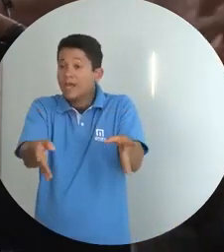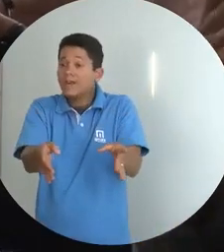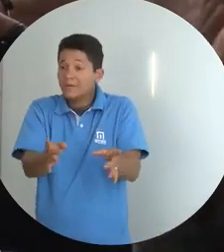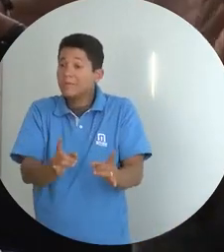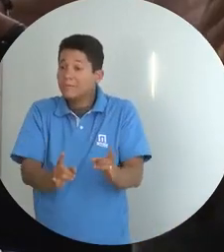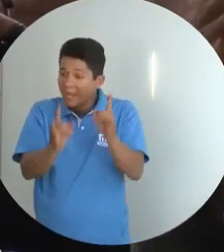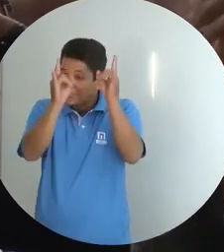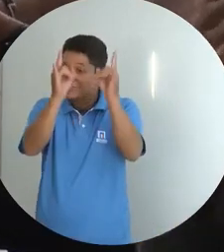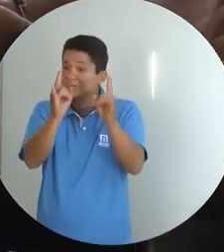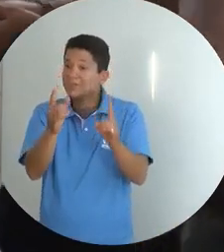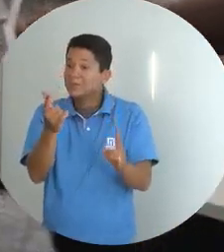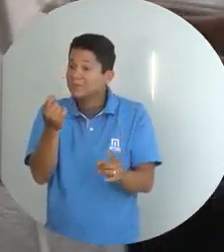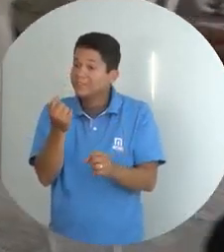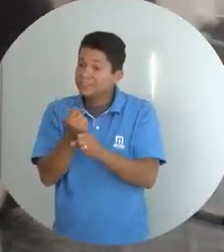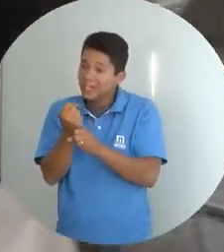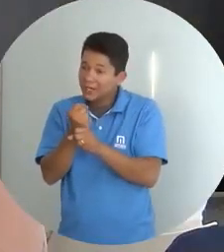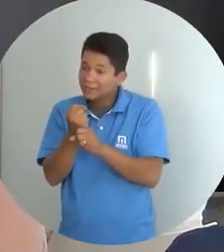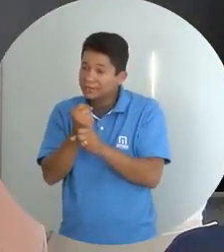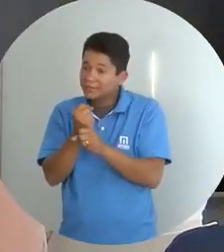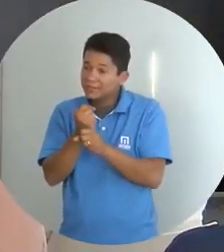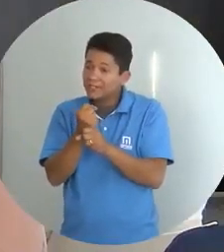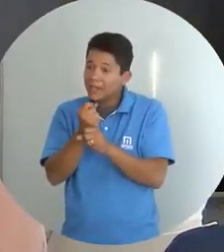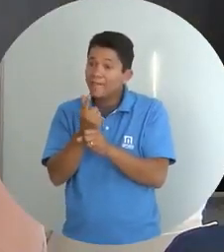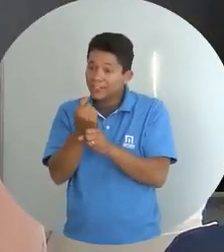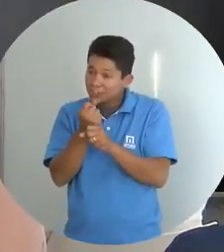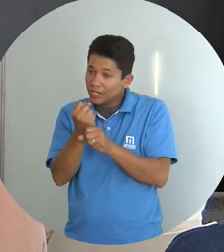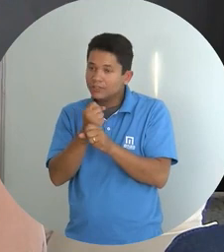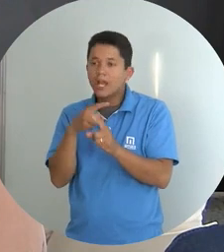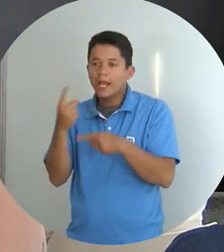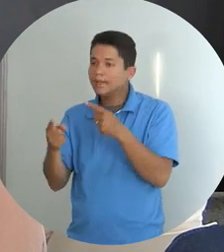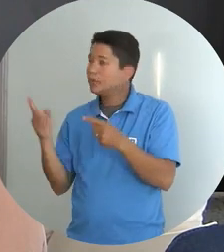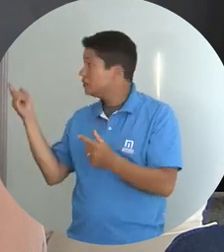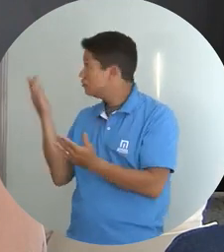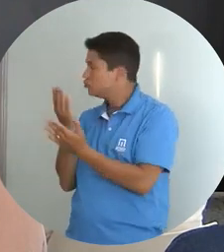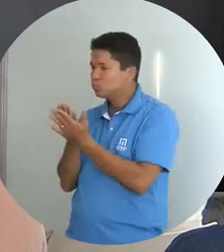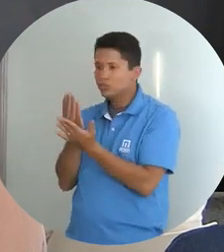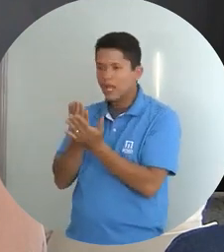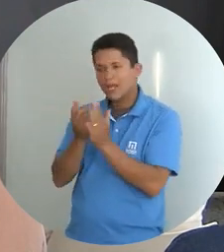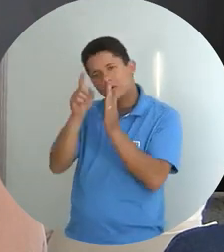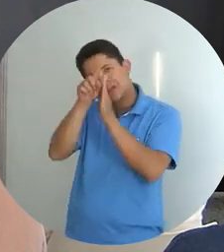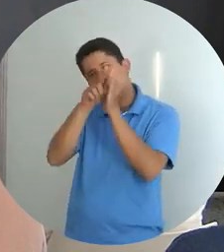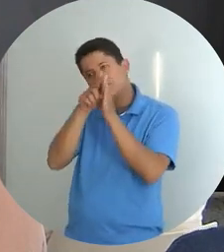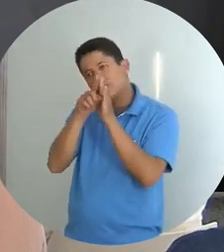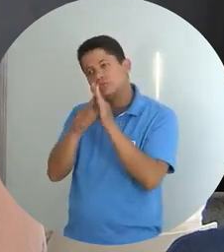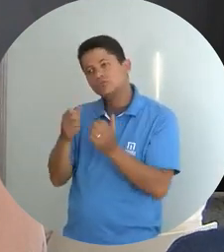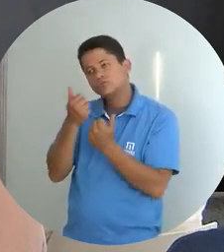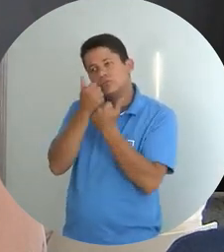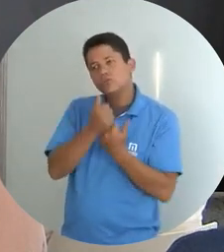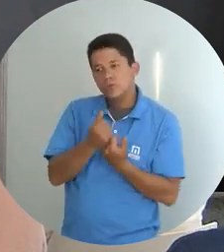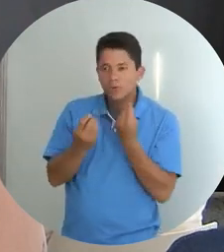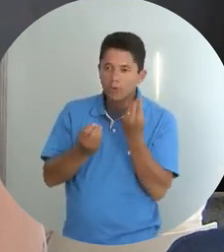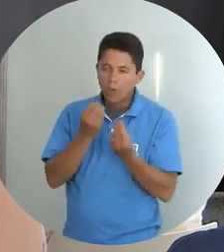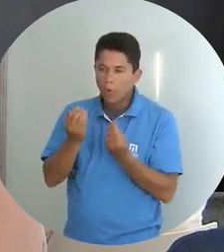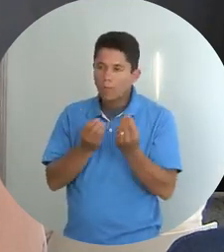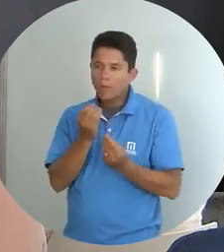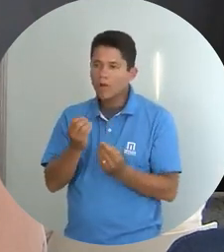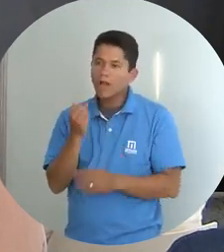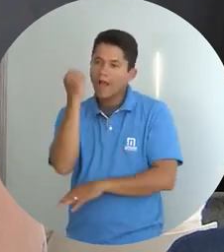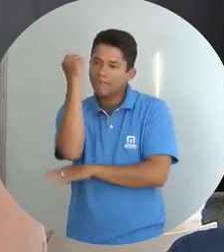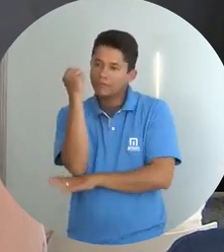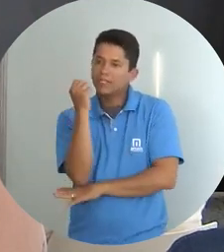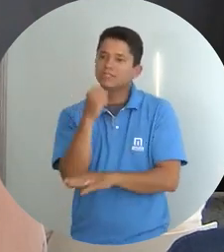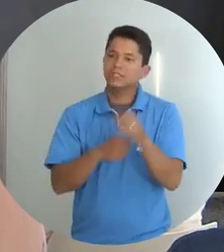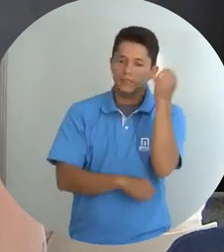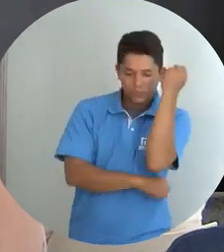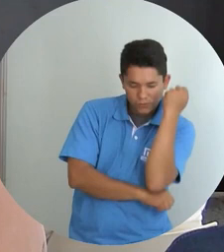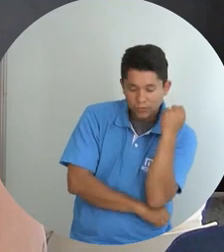Foi. Então, a gente estudou o reforço da edificação como um todo, né? E também das fundações, e no